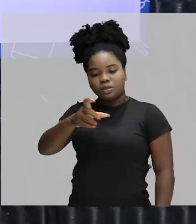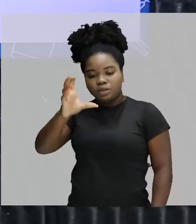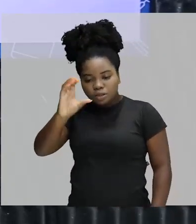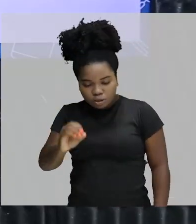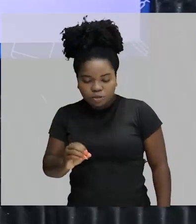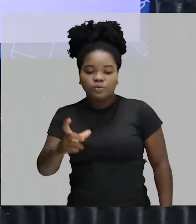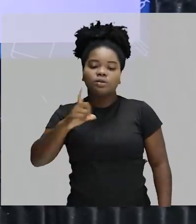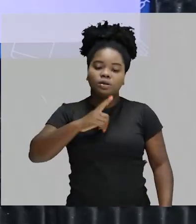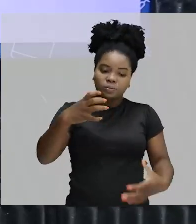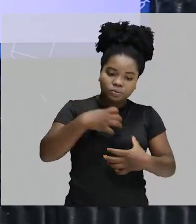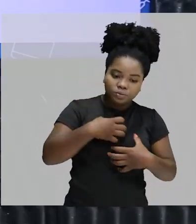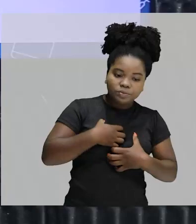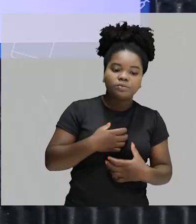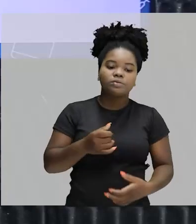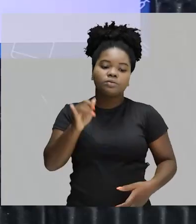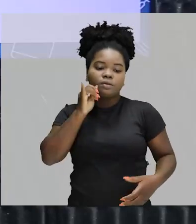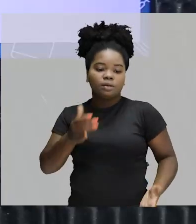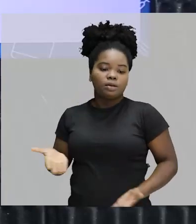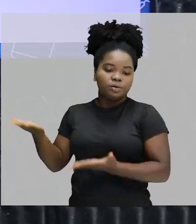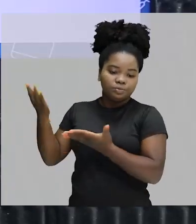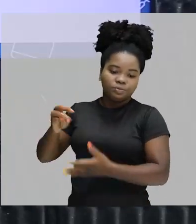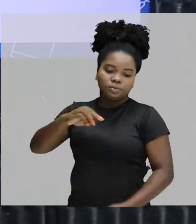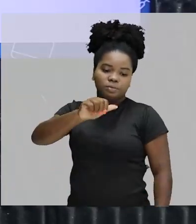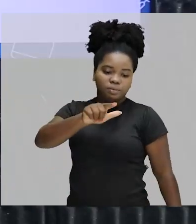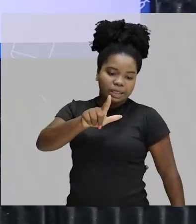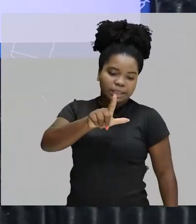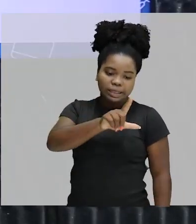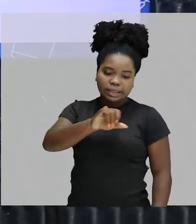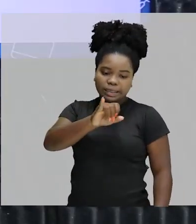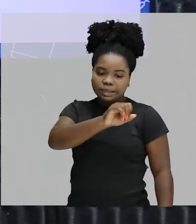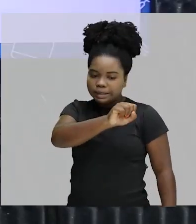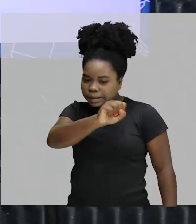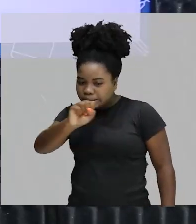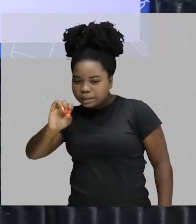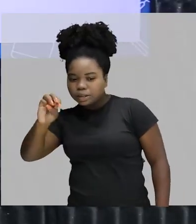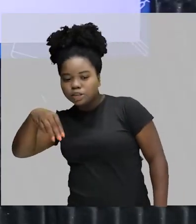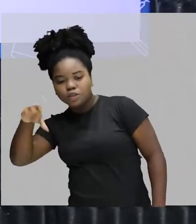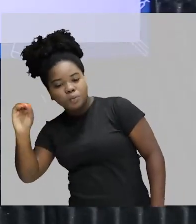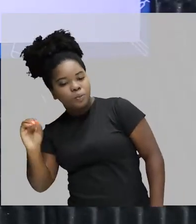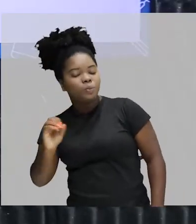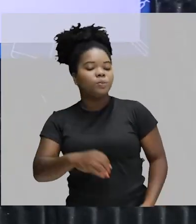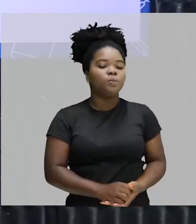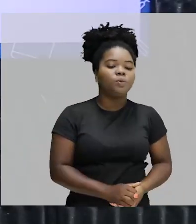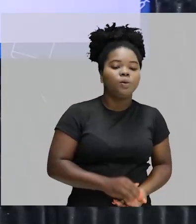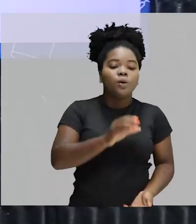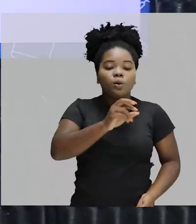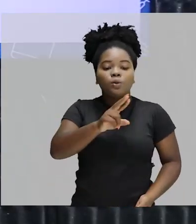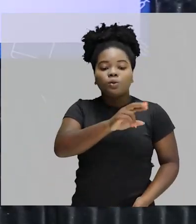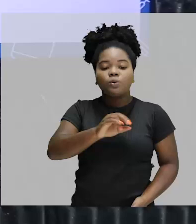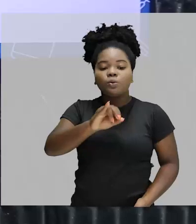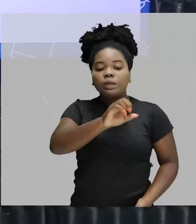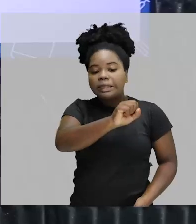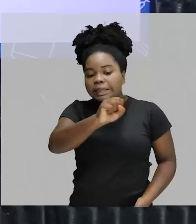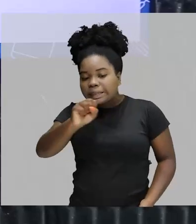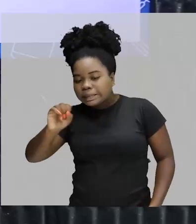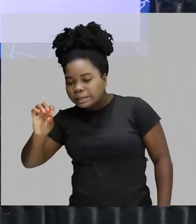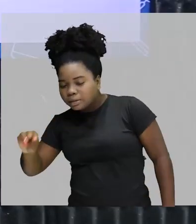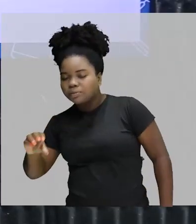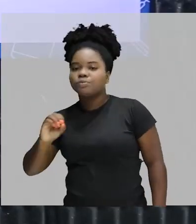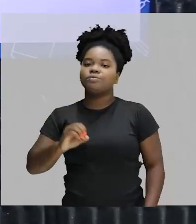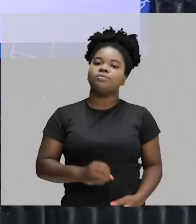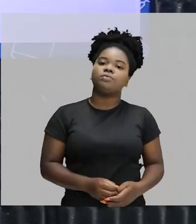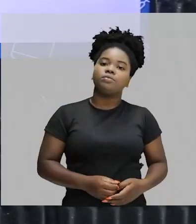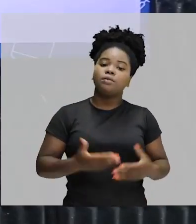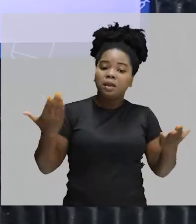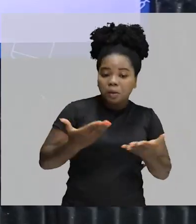palavra. Agilíssimo, malíssimo, originalíssimo, cruíssimo. Como eu falei para vocês, no dia a